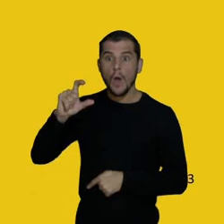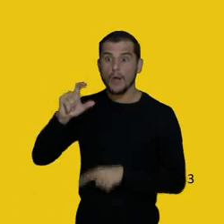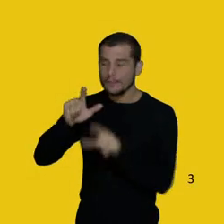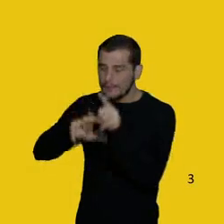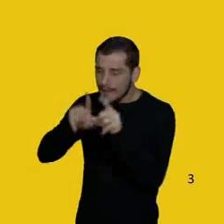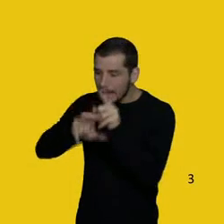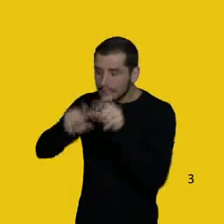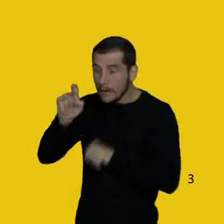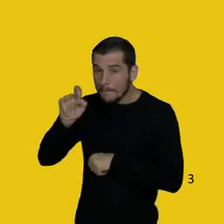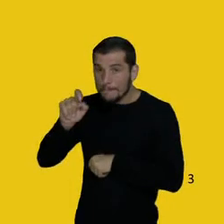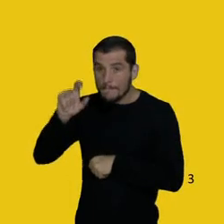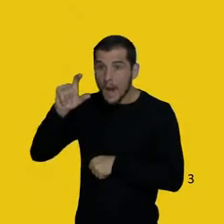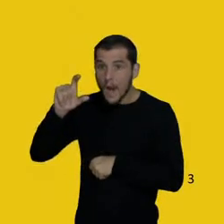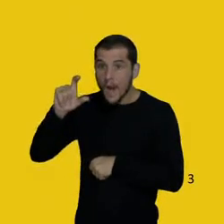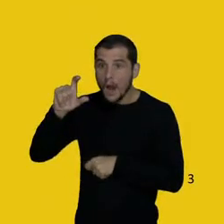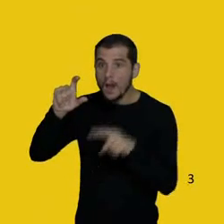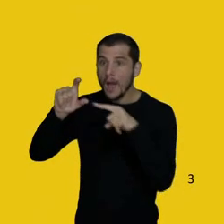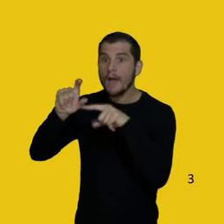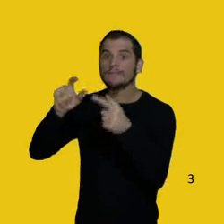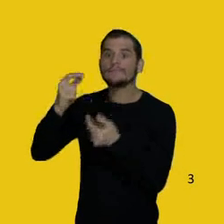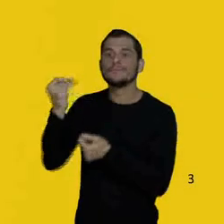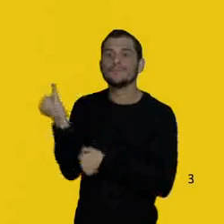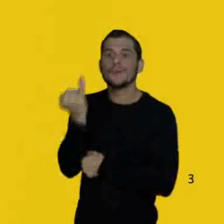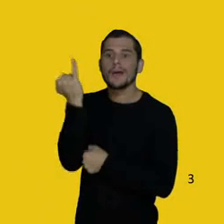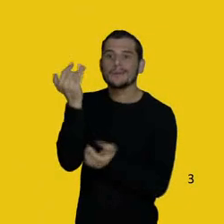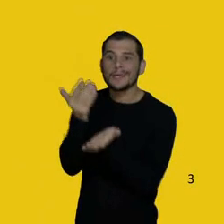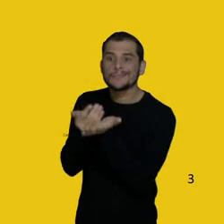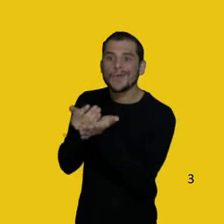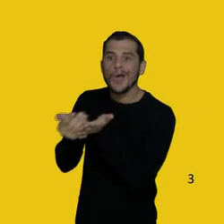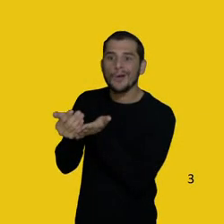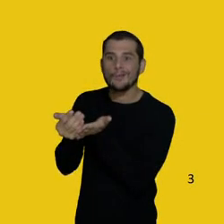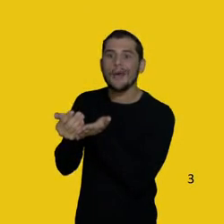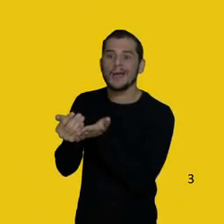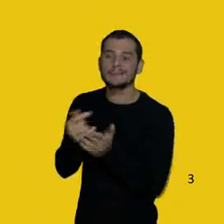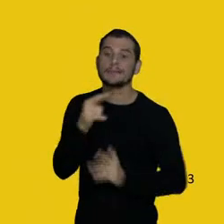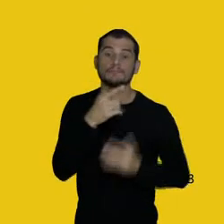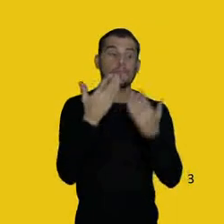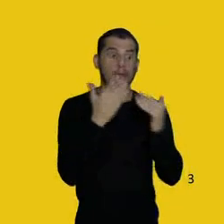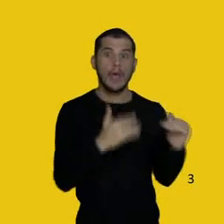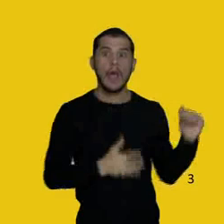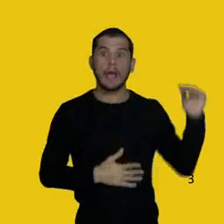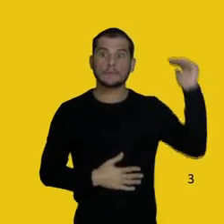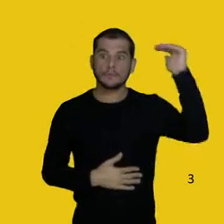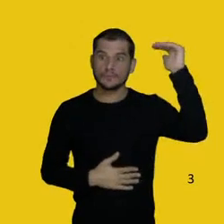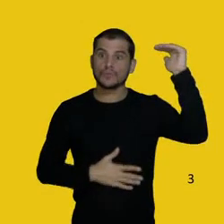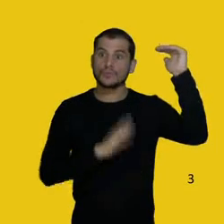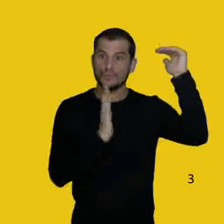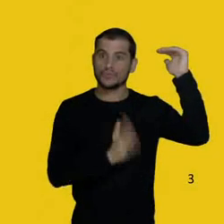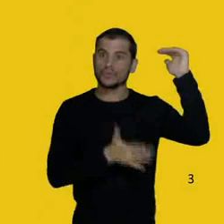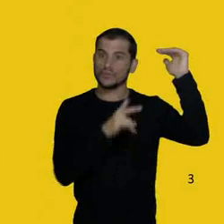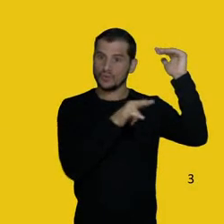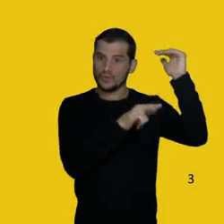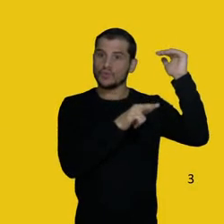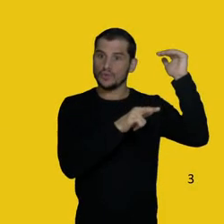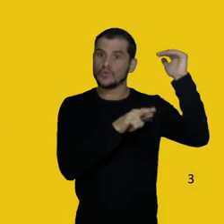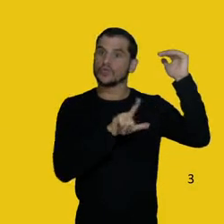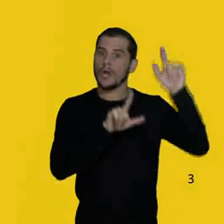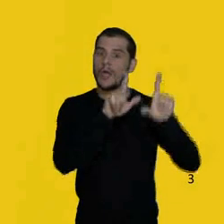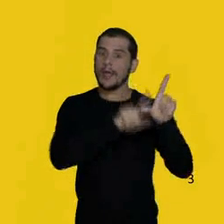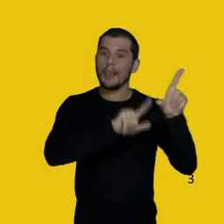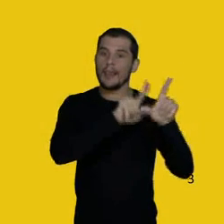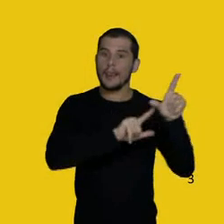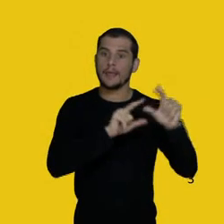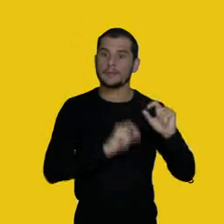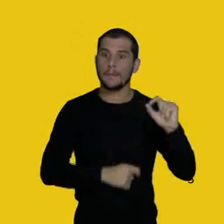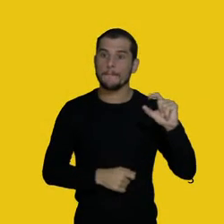feia e reconhecível então os adultos já conseguem Passar paraa letra maiúscula né porque os menorzinhos as